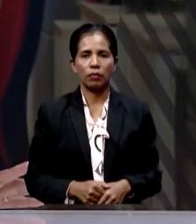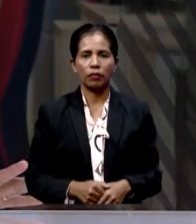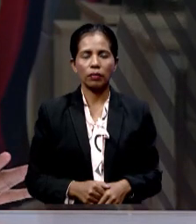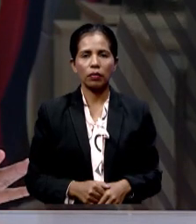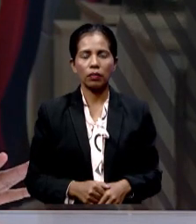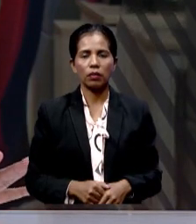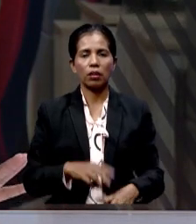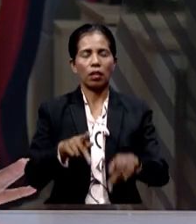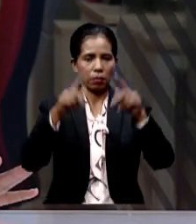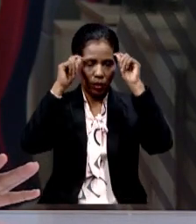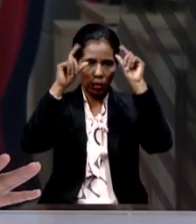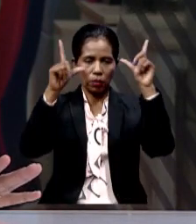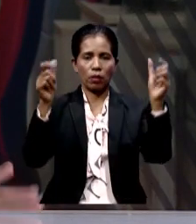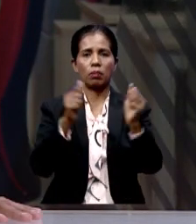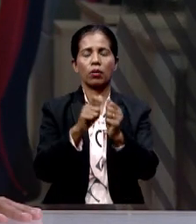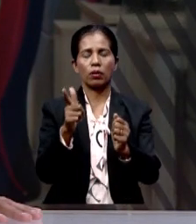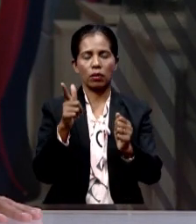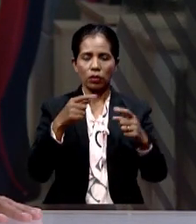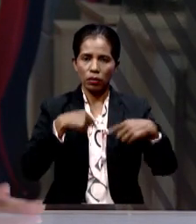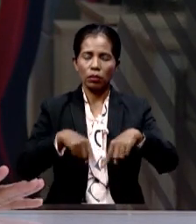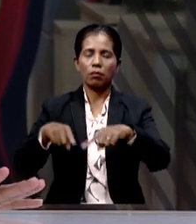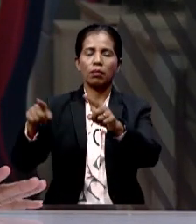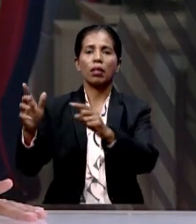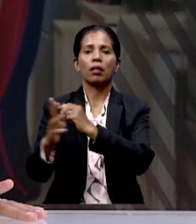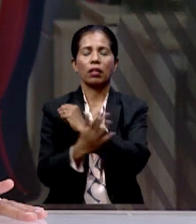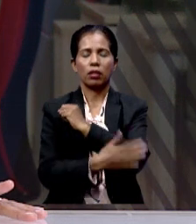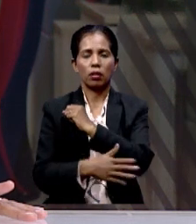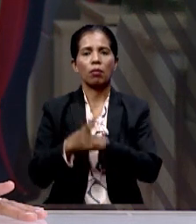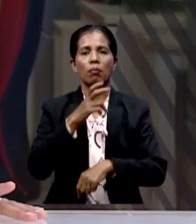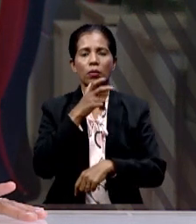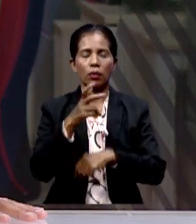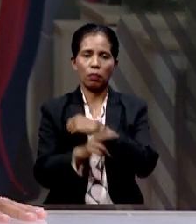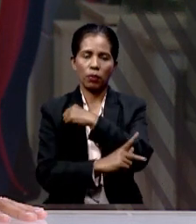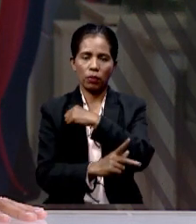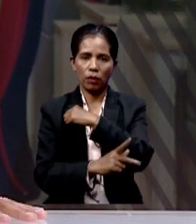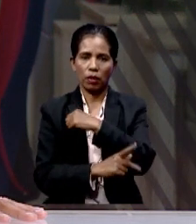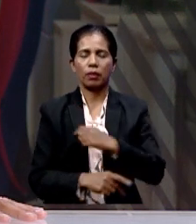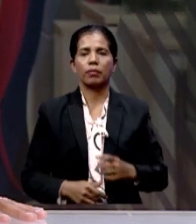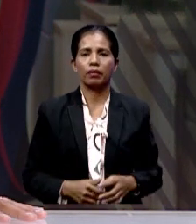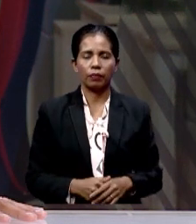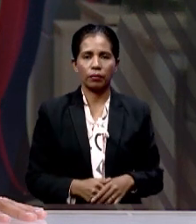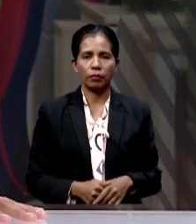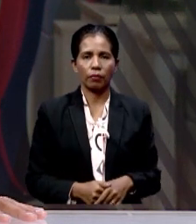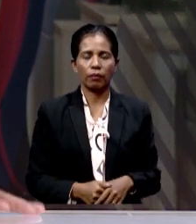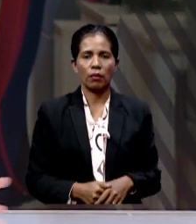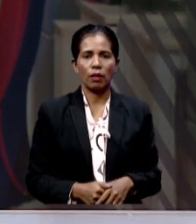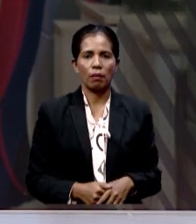Peregrinos de Maruang na Rua Nolo Racing desloca para Lisboa onde participa a Jornada Mundial de Juventude.